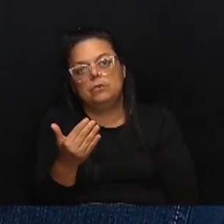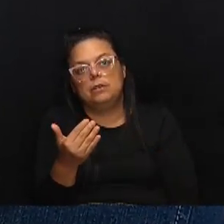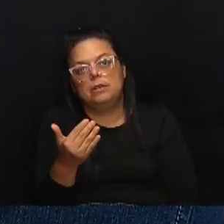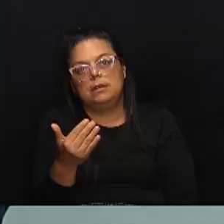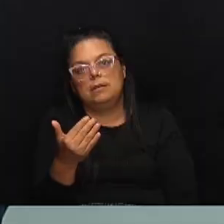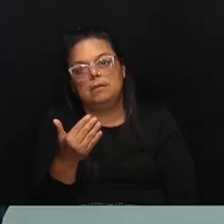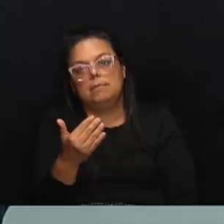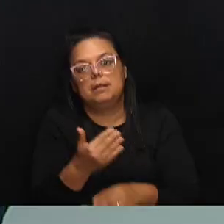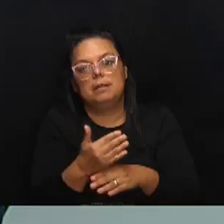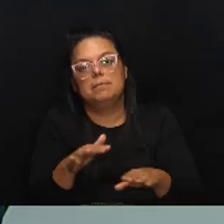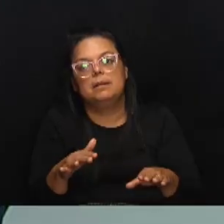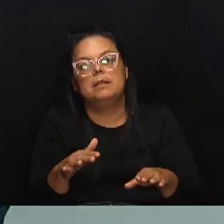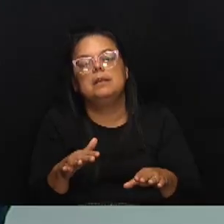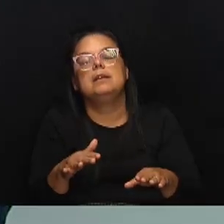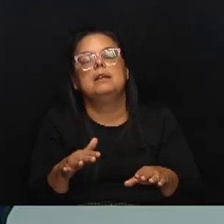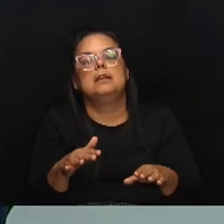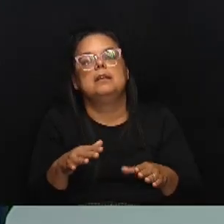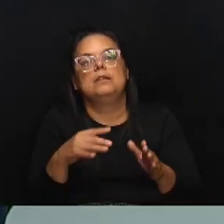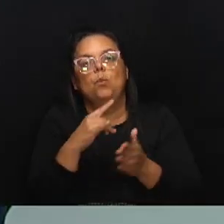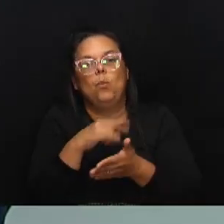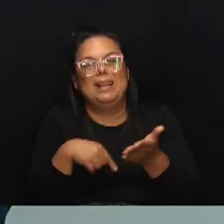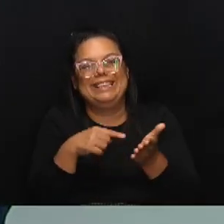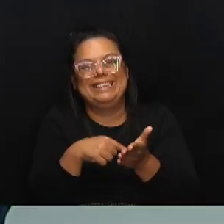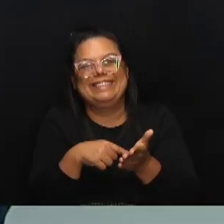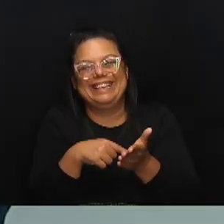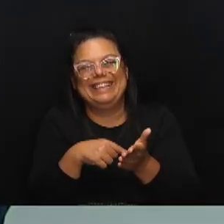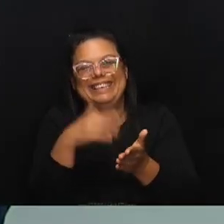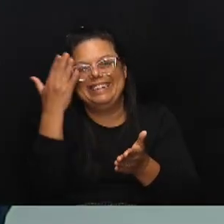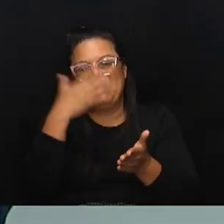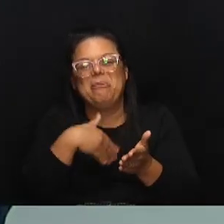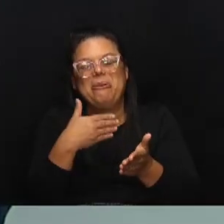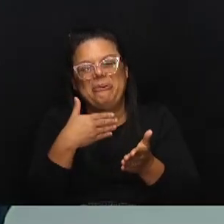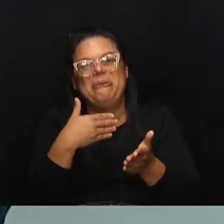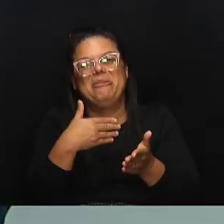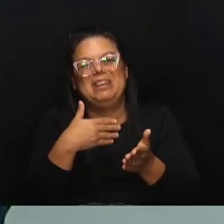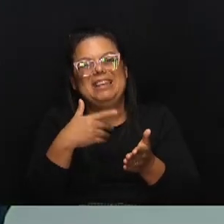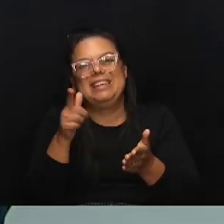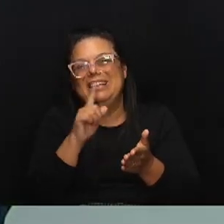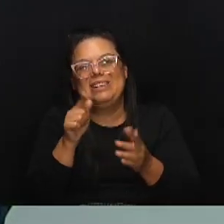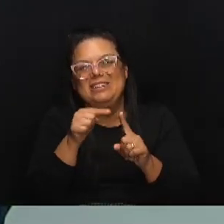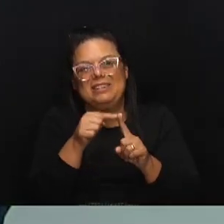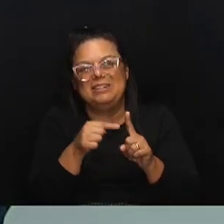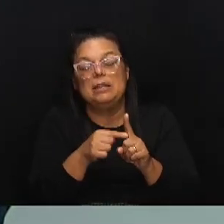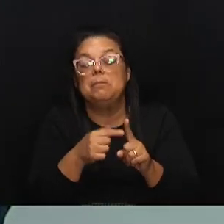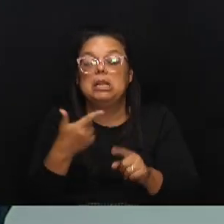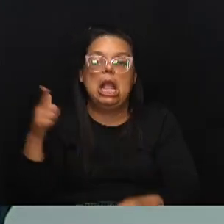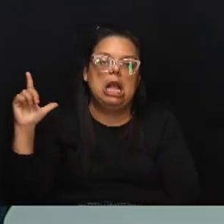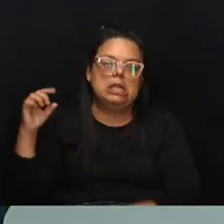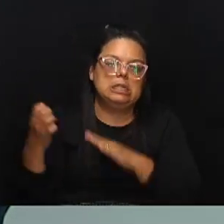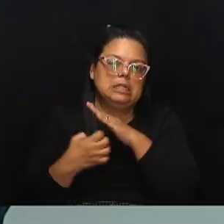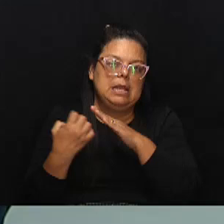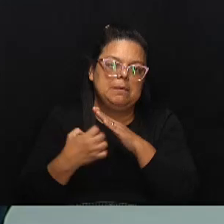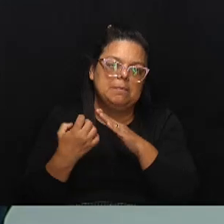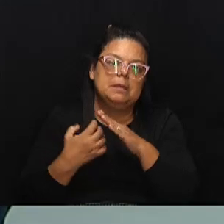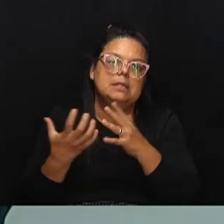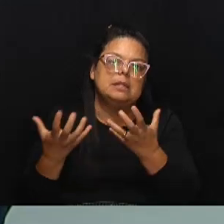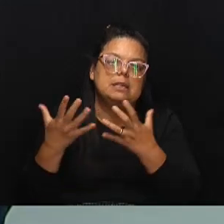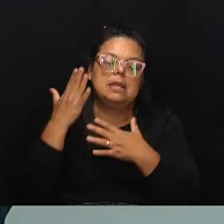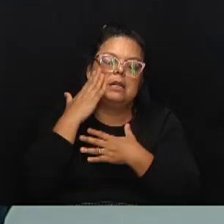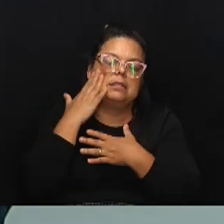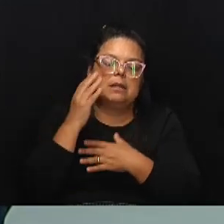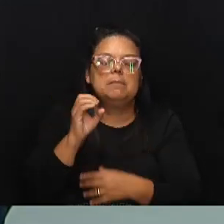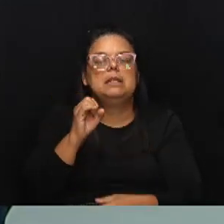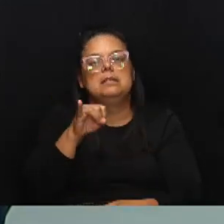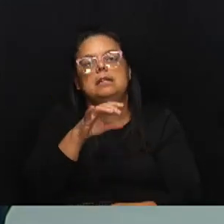pedir o atestado de não gravidez. Era uma prática muito comum que as empresas, antes de contratar, procurassem saber se a mulher estava ou